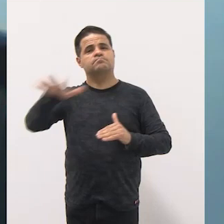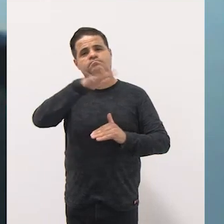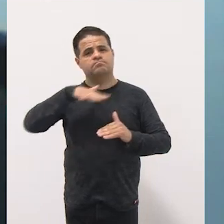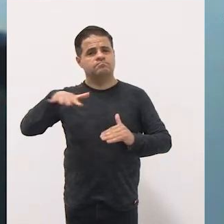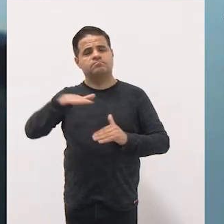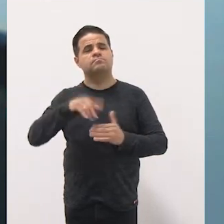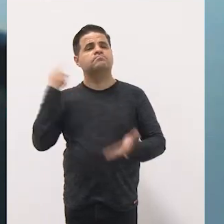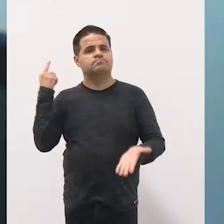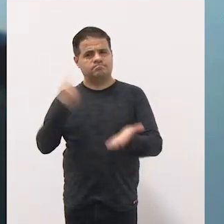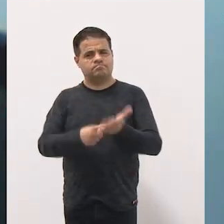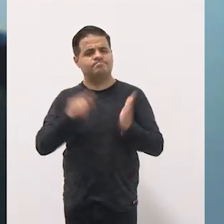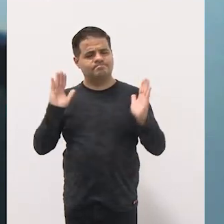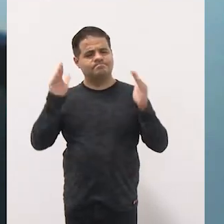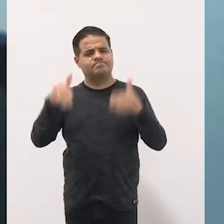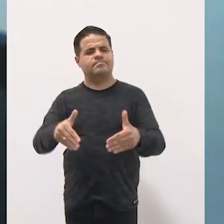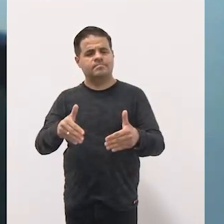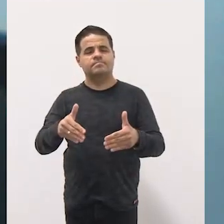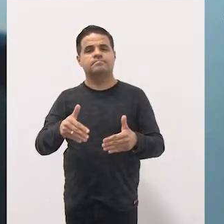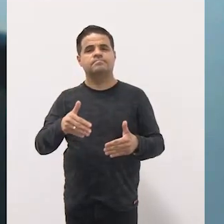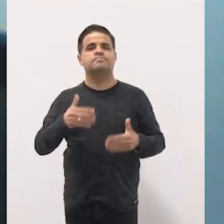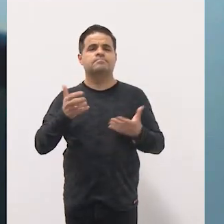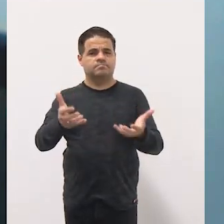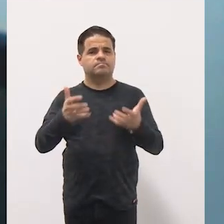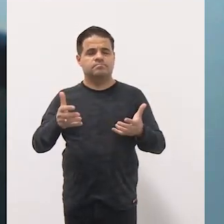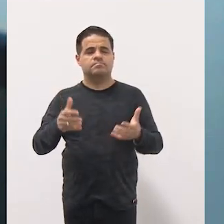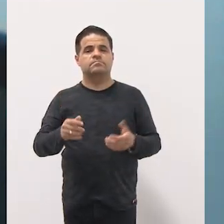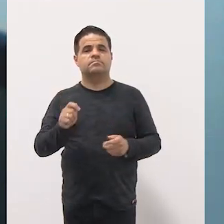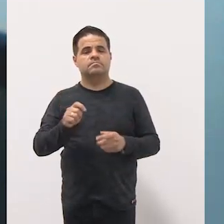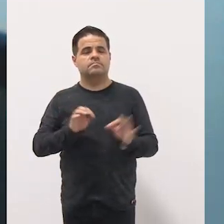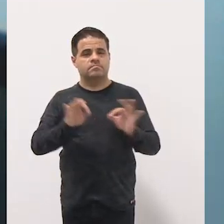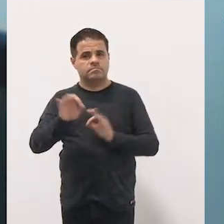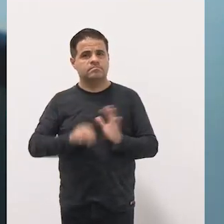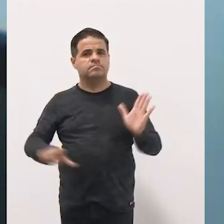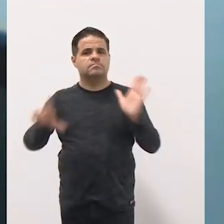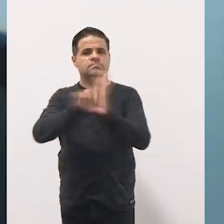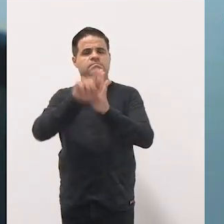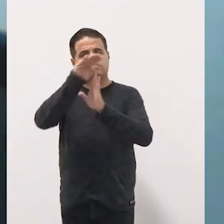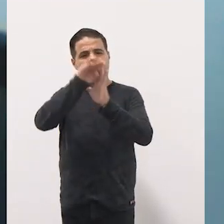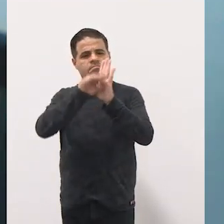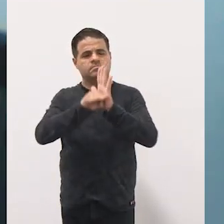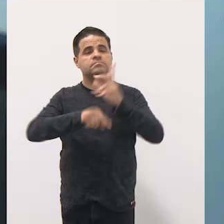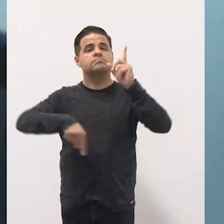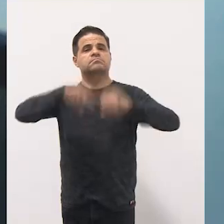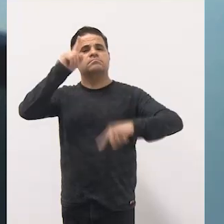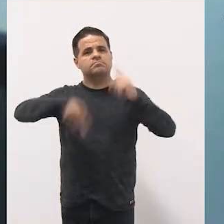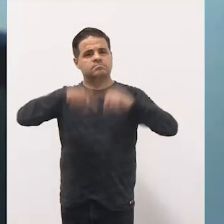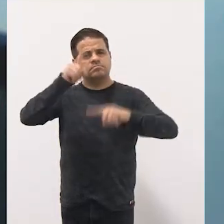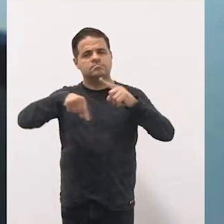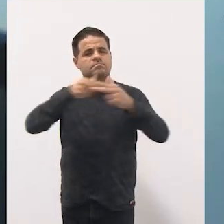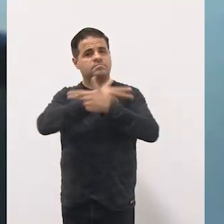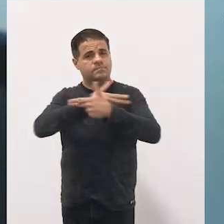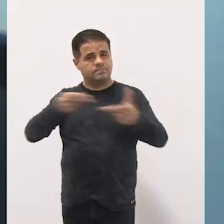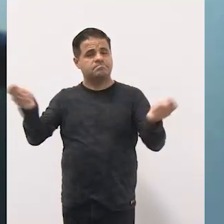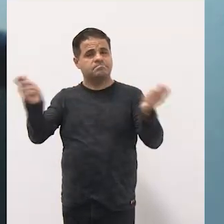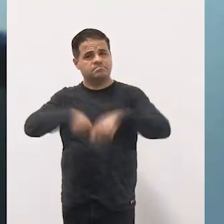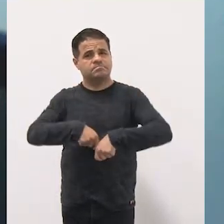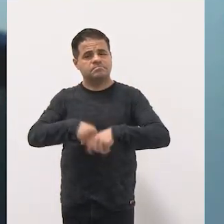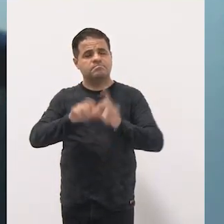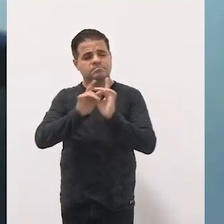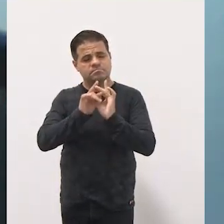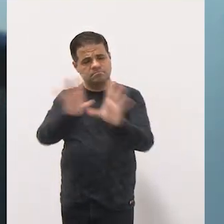me comprometo a fazer uma lista desse material, que esse material seja